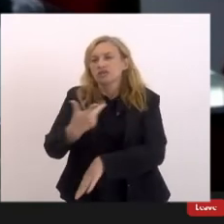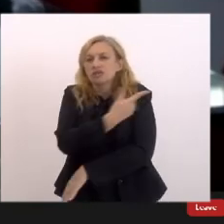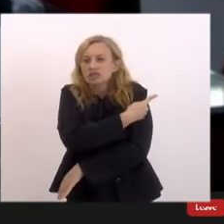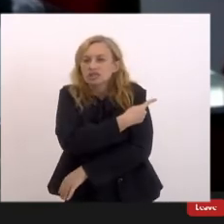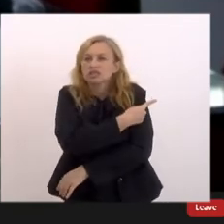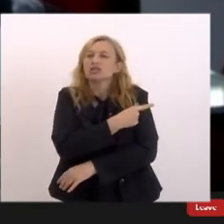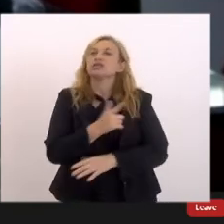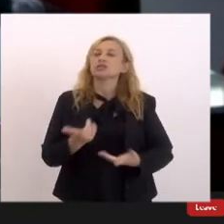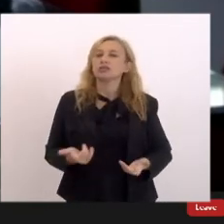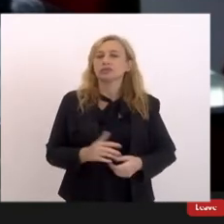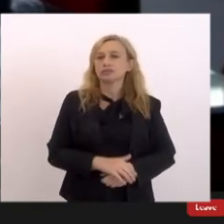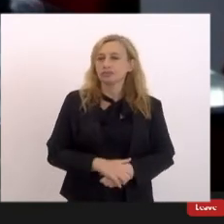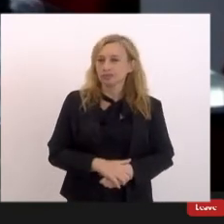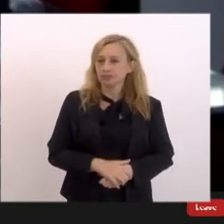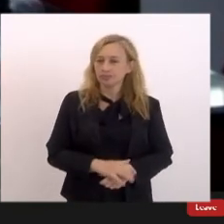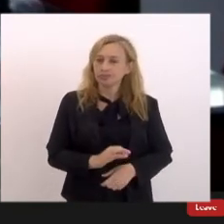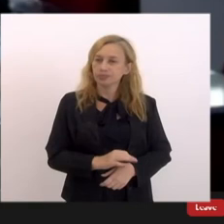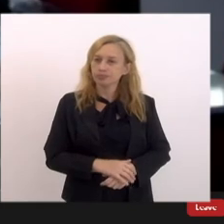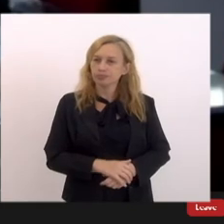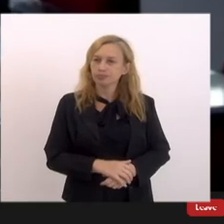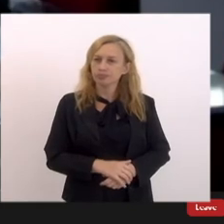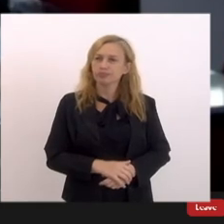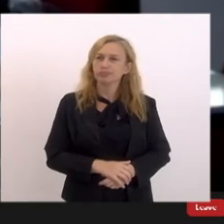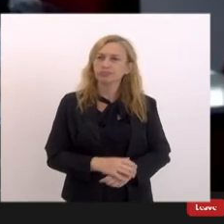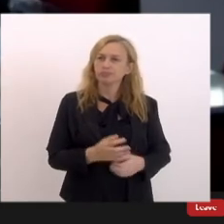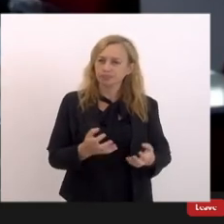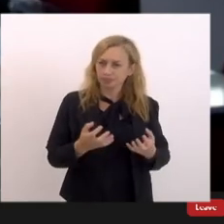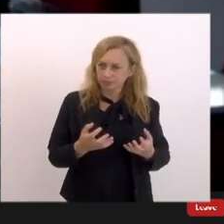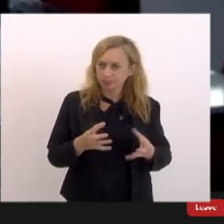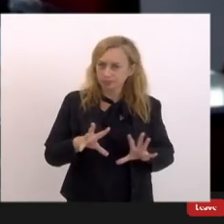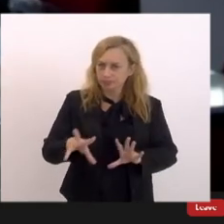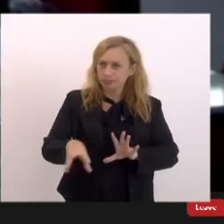vai se furtar disso, obviamente. Seguiremos em todo ano